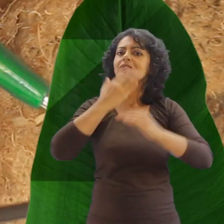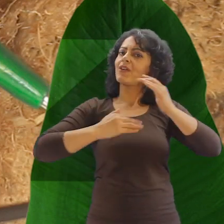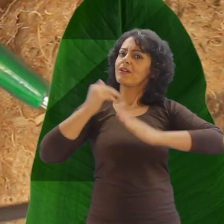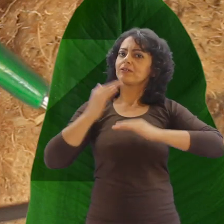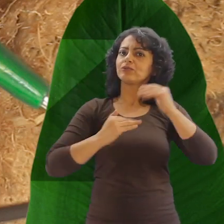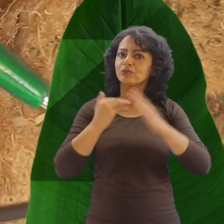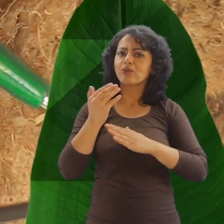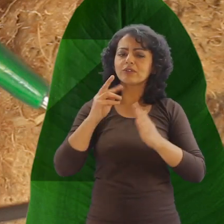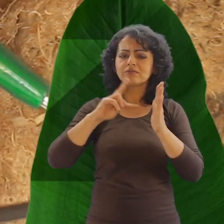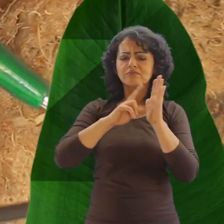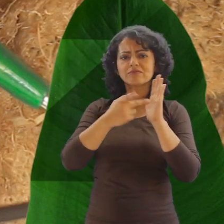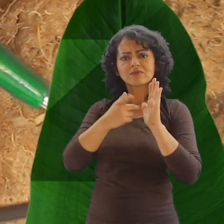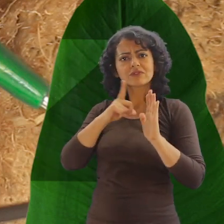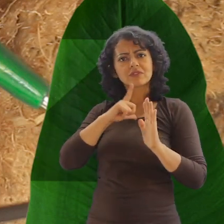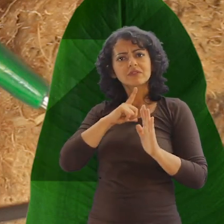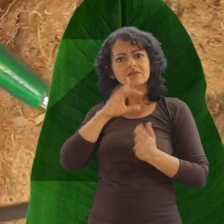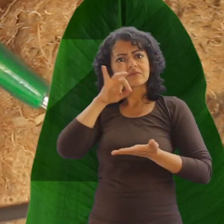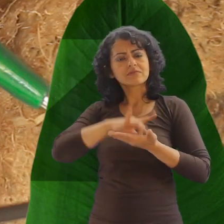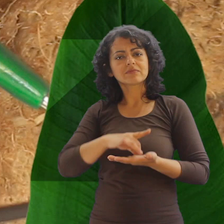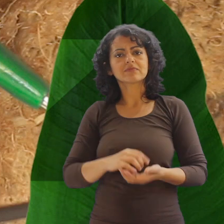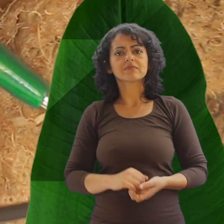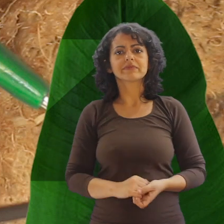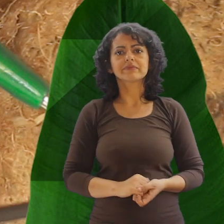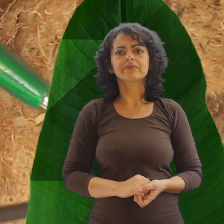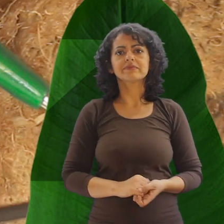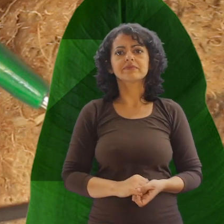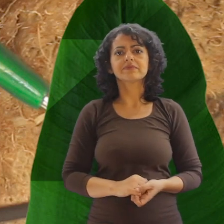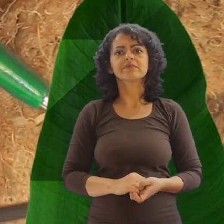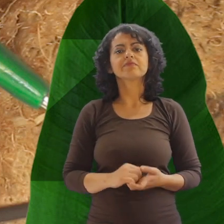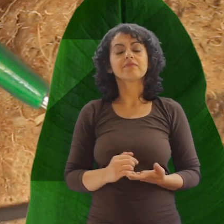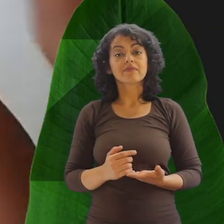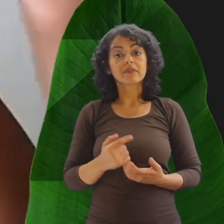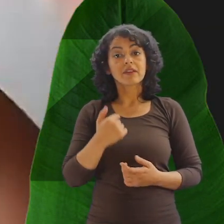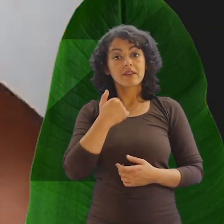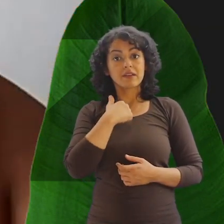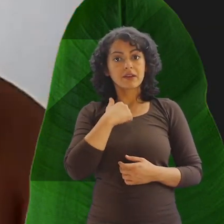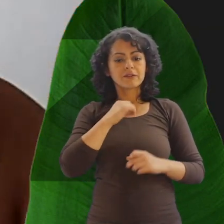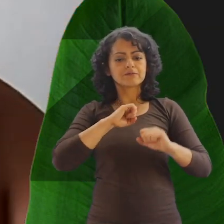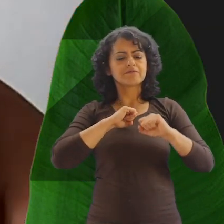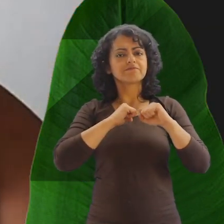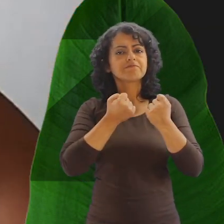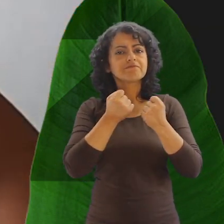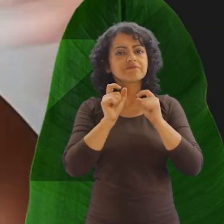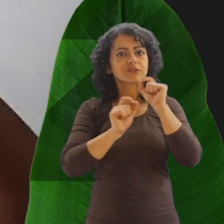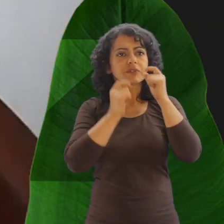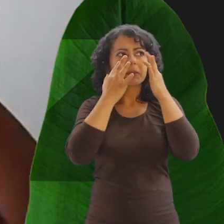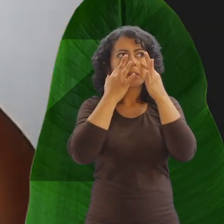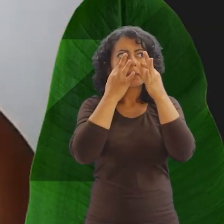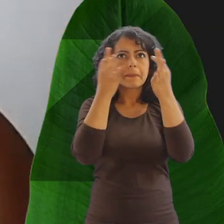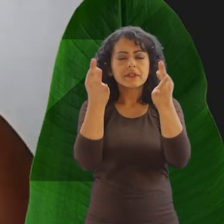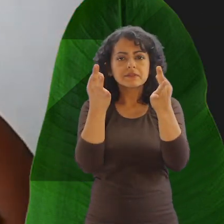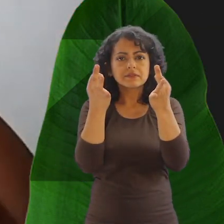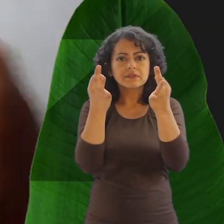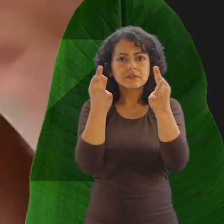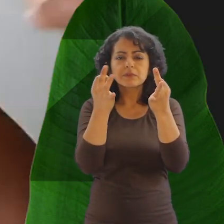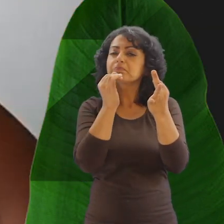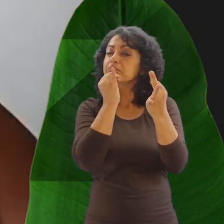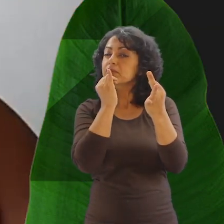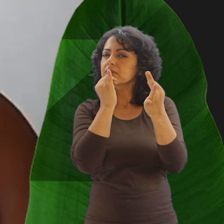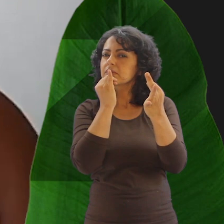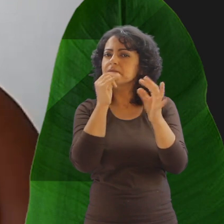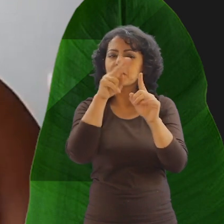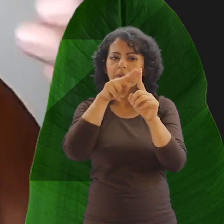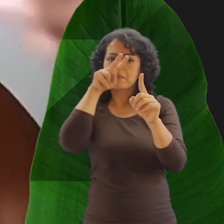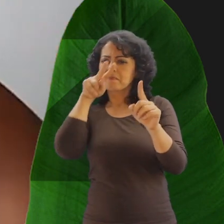todos, construir ações que realmente fizessem sentido para todo mundo. Né? Eu busco estar atenta à